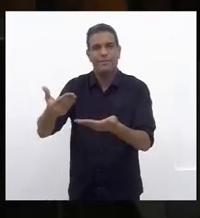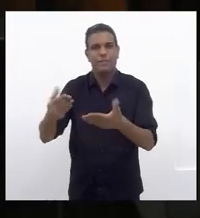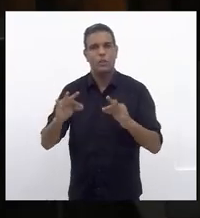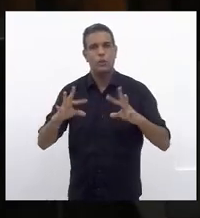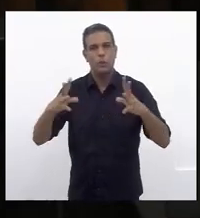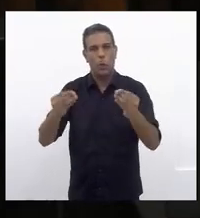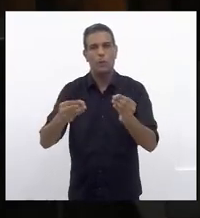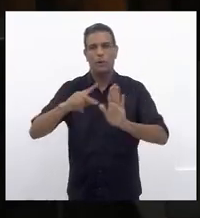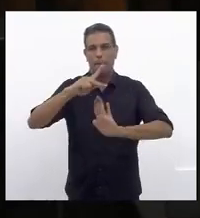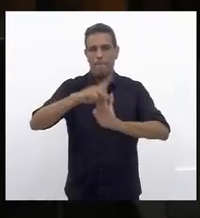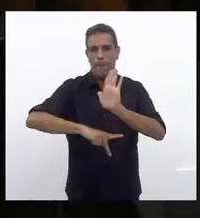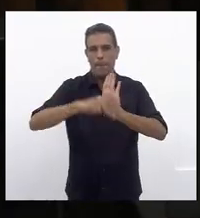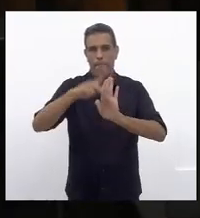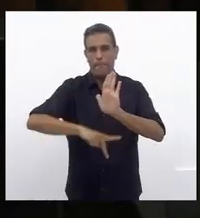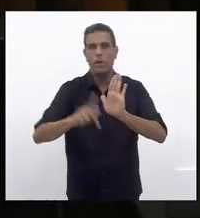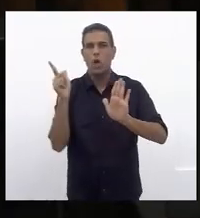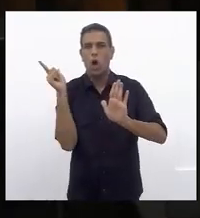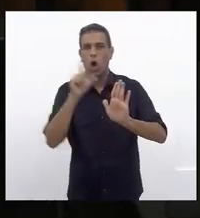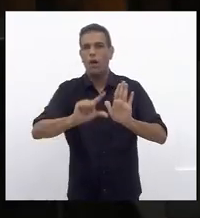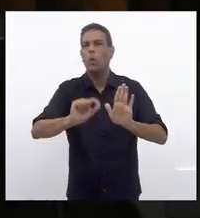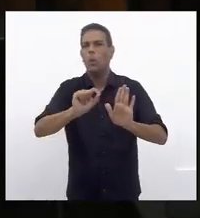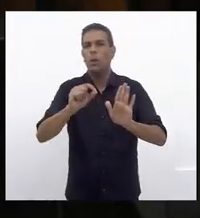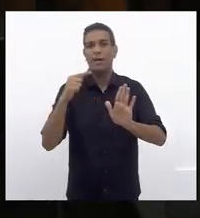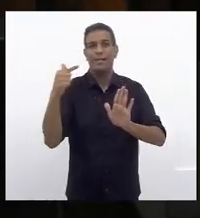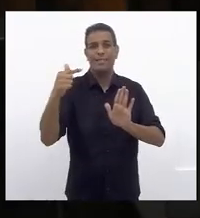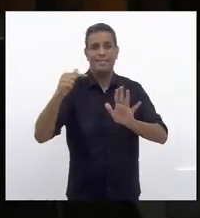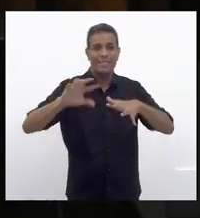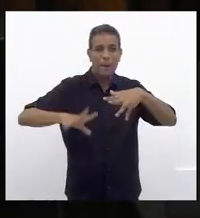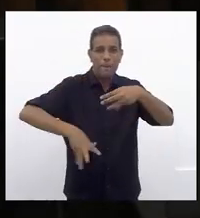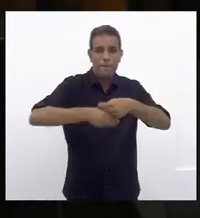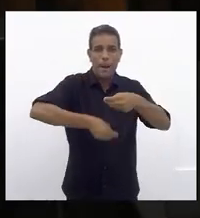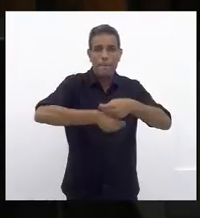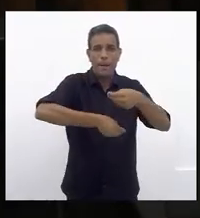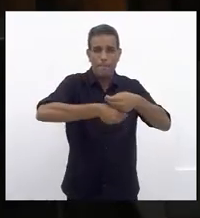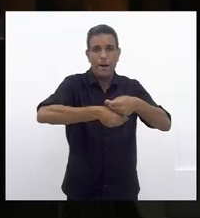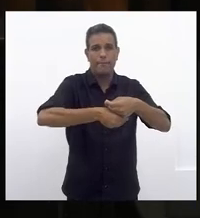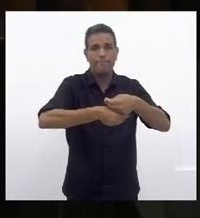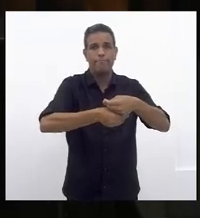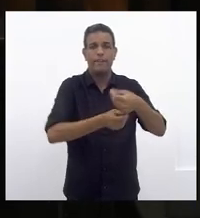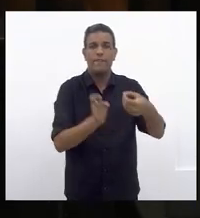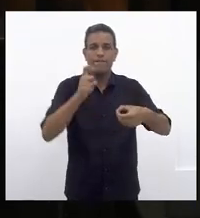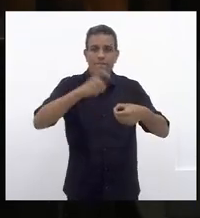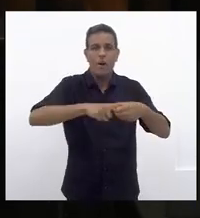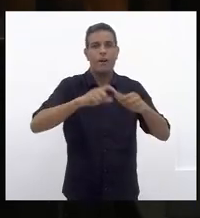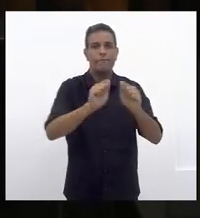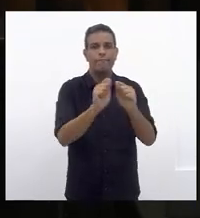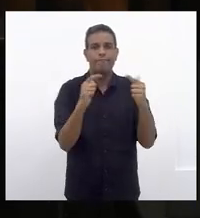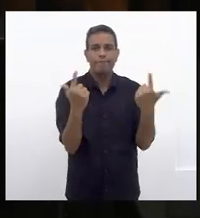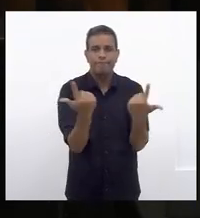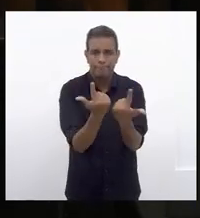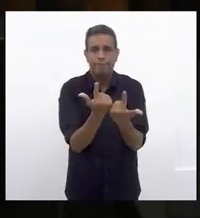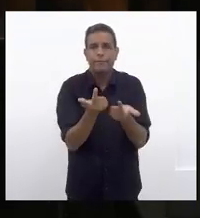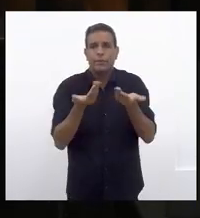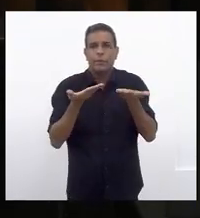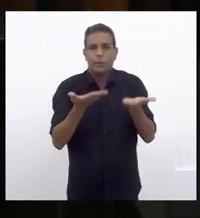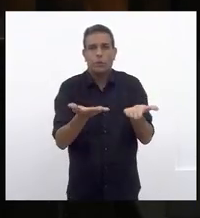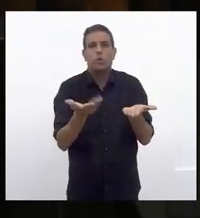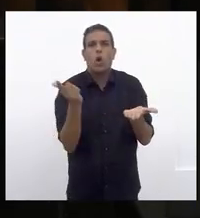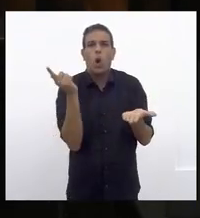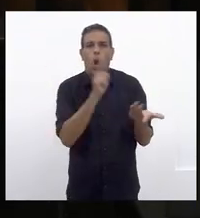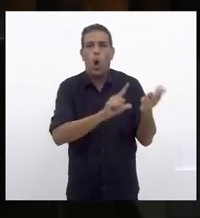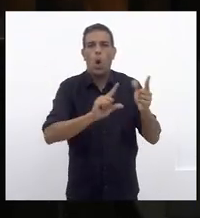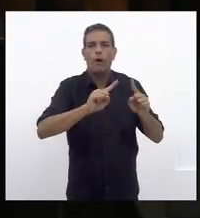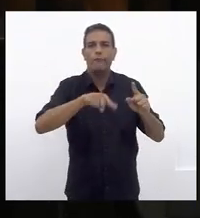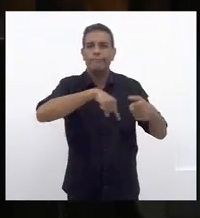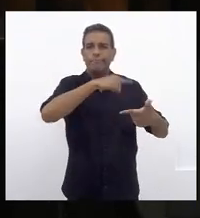O projeto recebeu 7 emendas, sai de pauta e volta